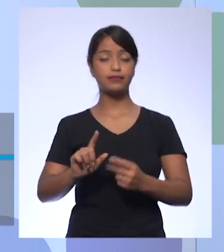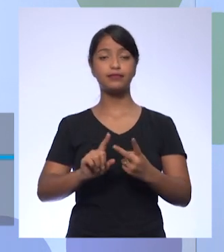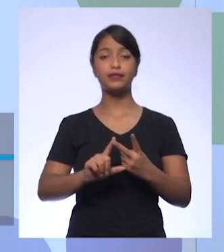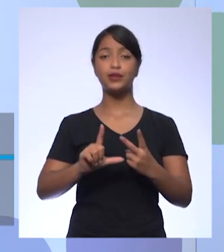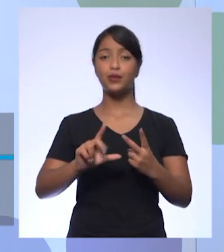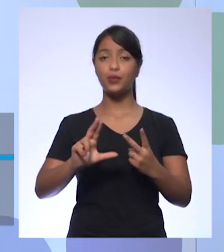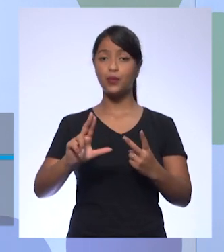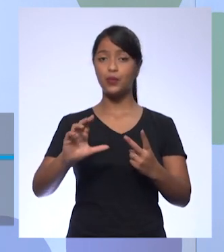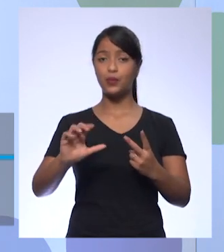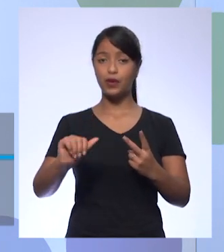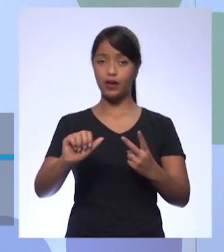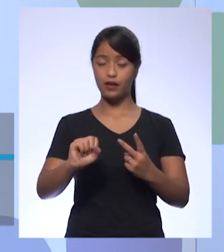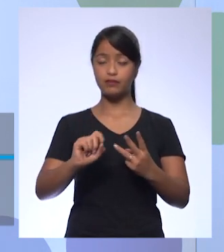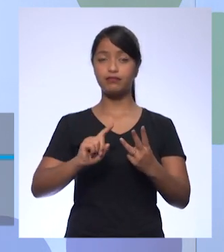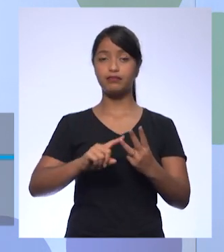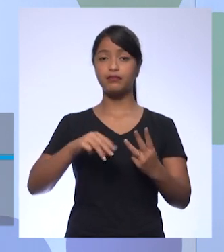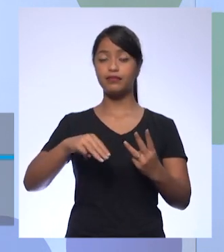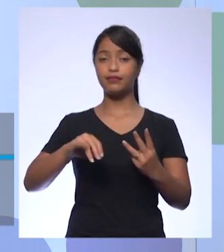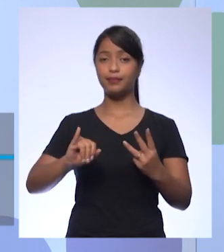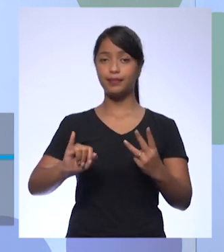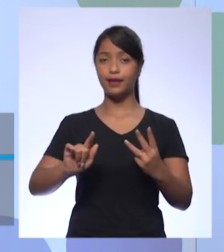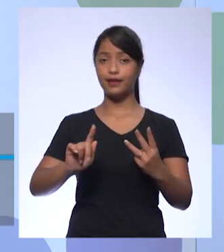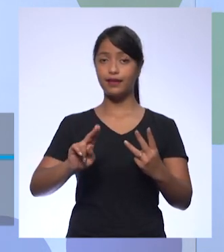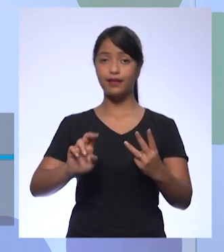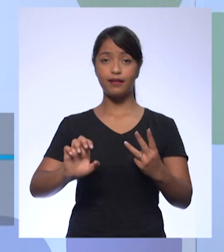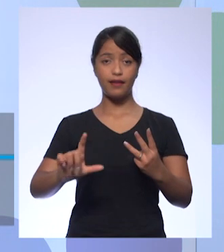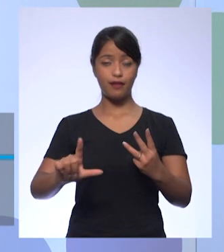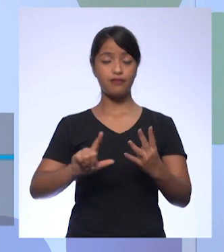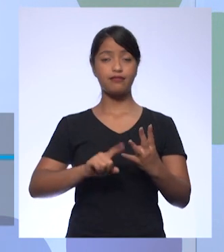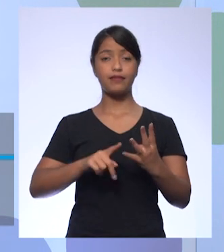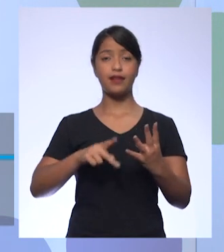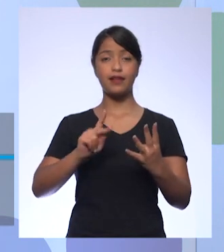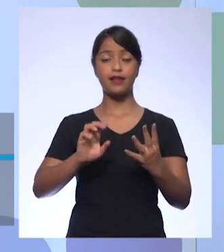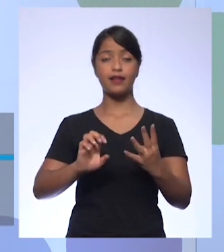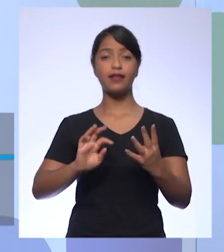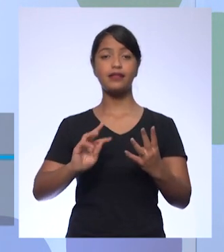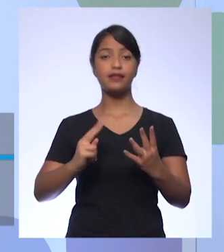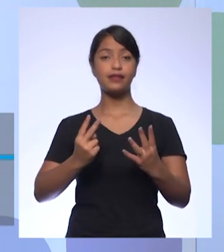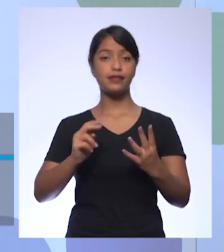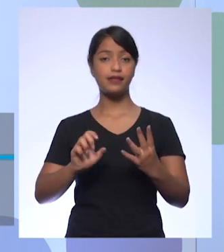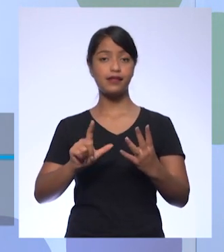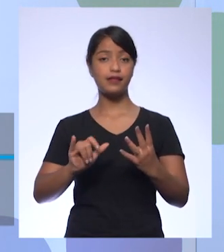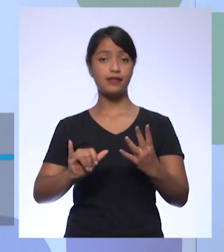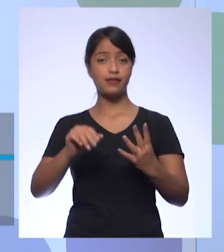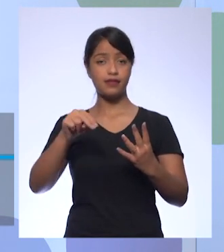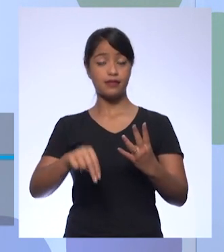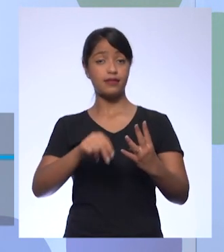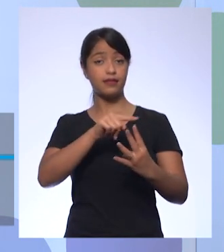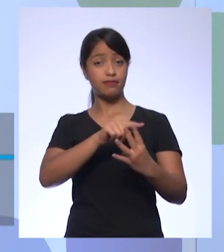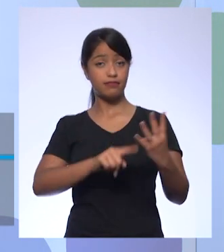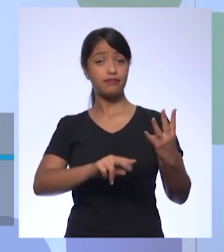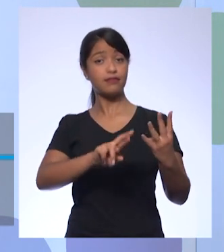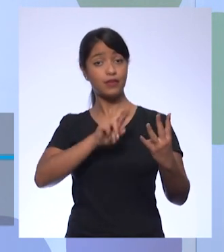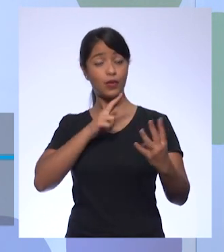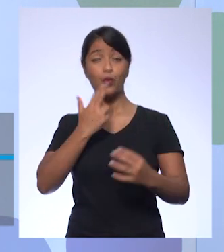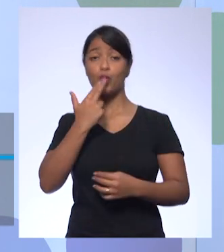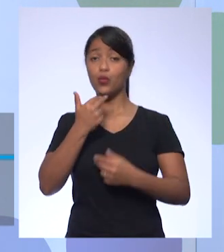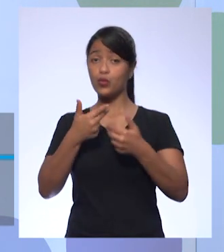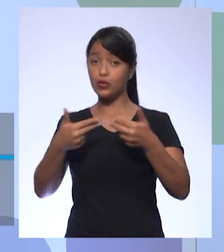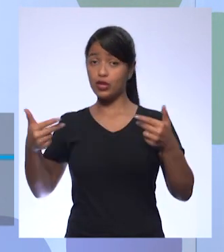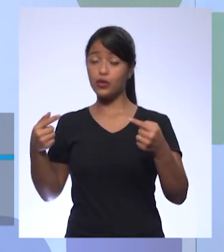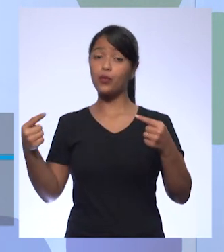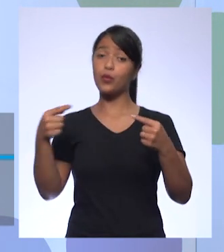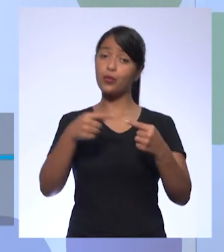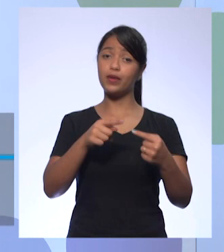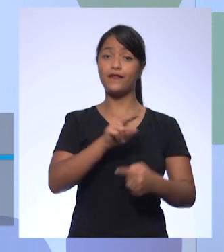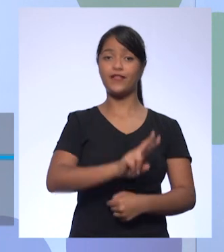Lucas, o Miguel, por exemplo, a Kathleen escreveram vitamina como um sinônimo. Mas também foi